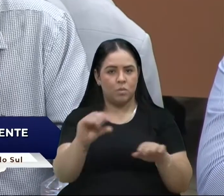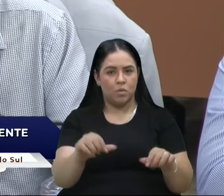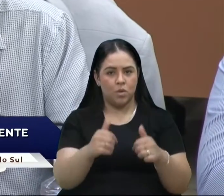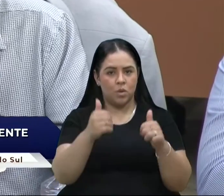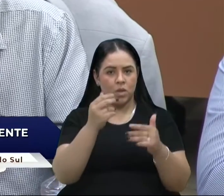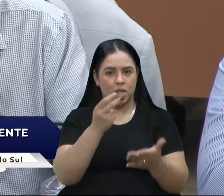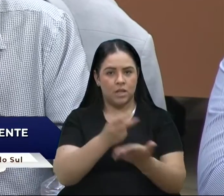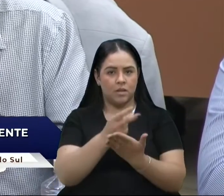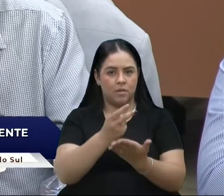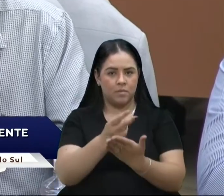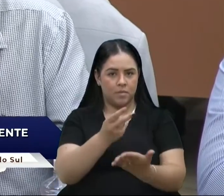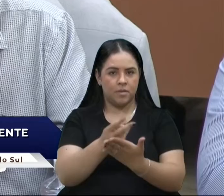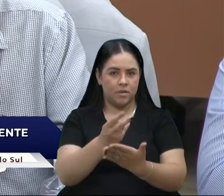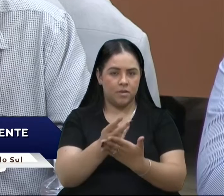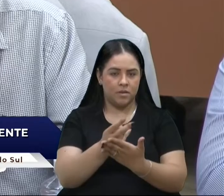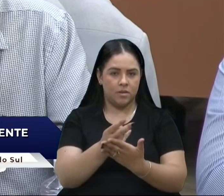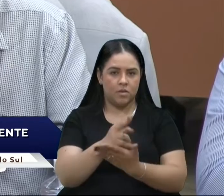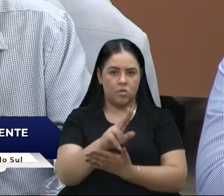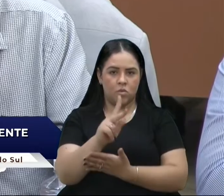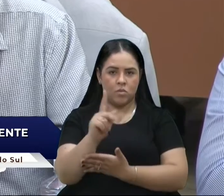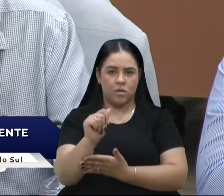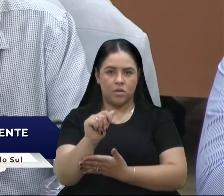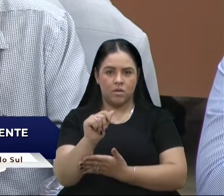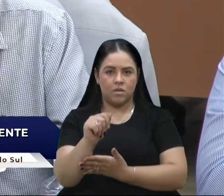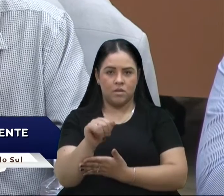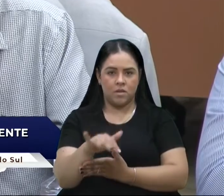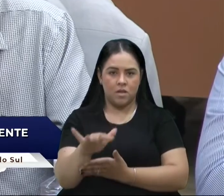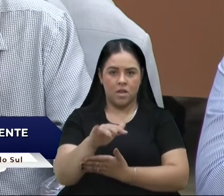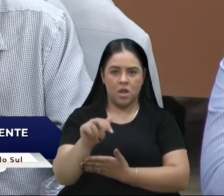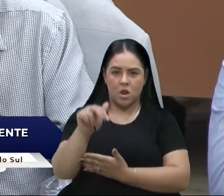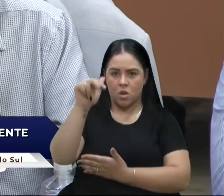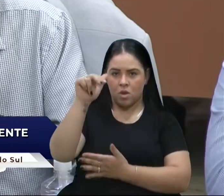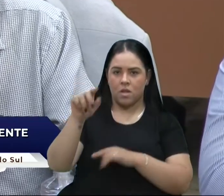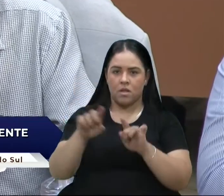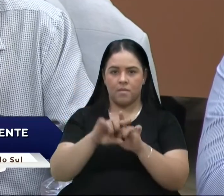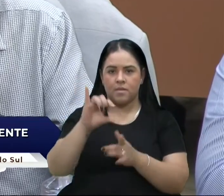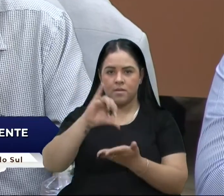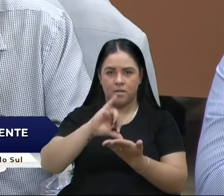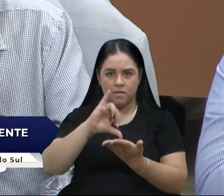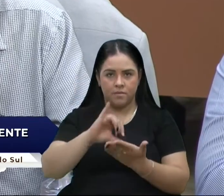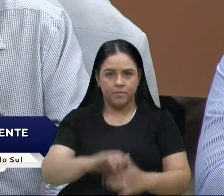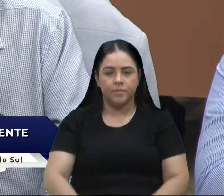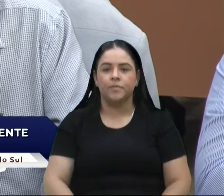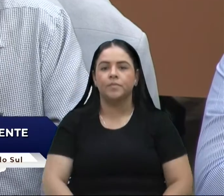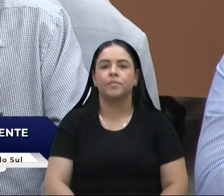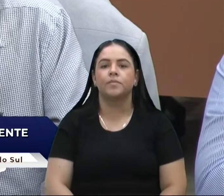graduais tanto na UPA Zona Norte como na Central.